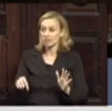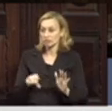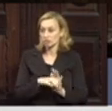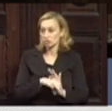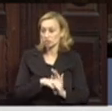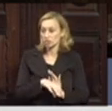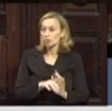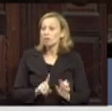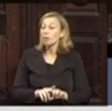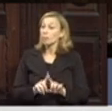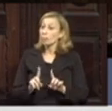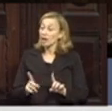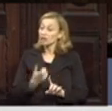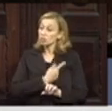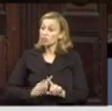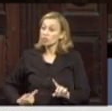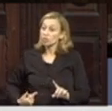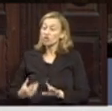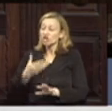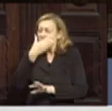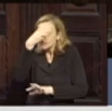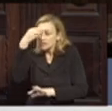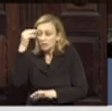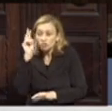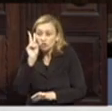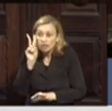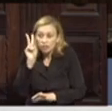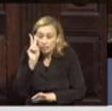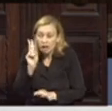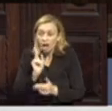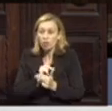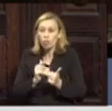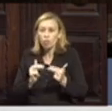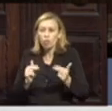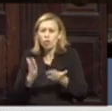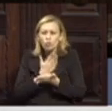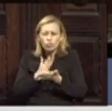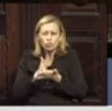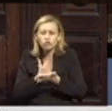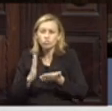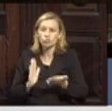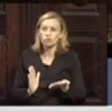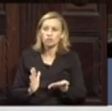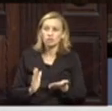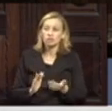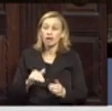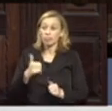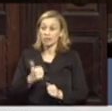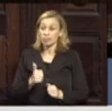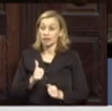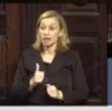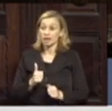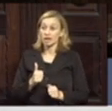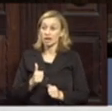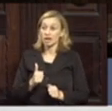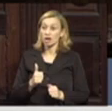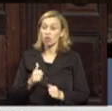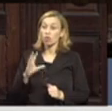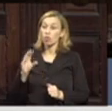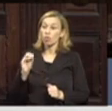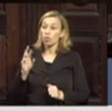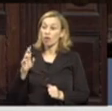Poder Executivo, e nesse decreto o governador faz uso, né, de um entendimento jurídico